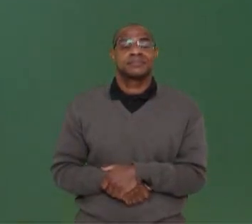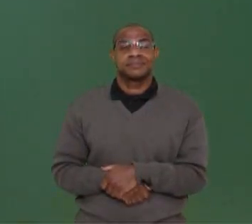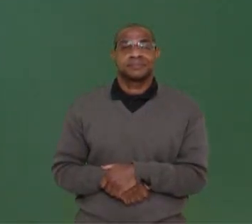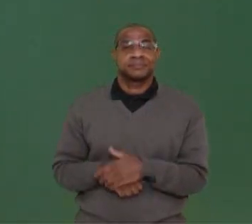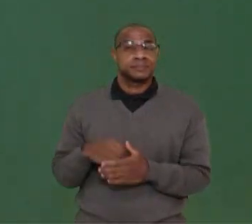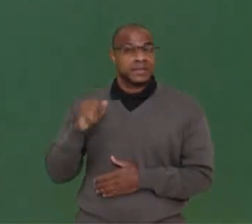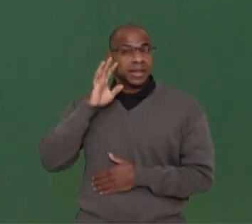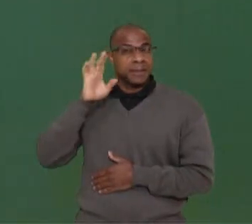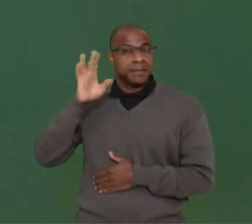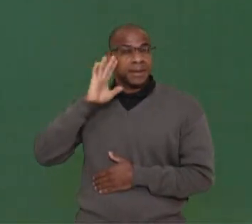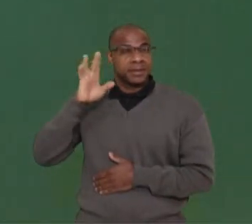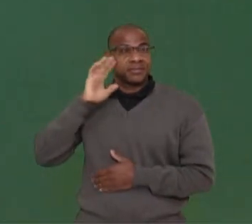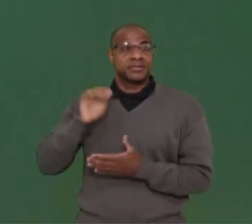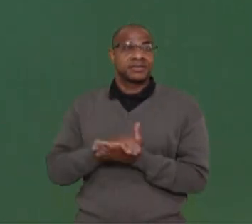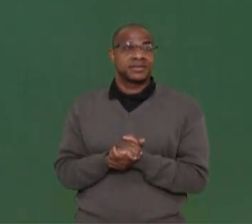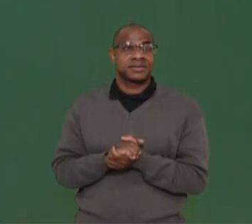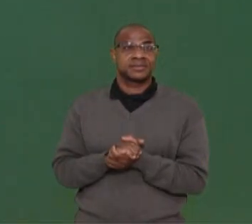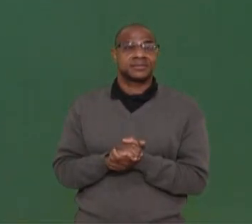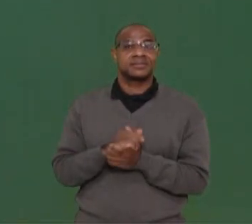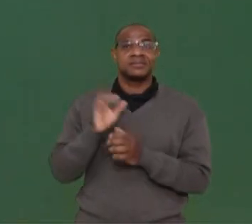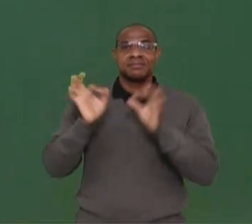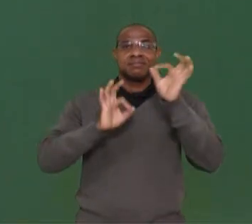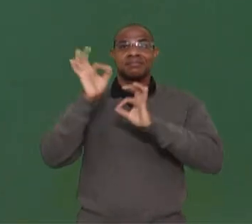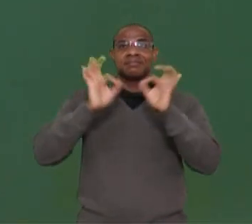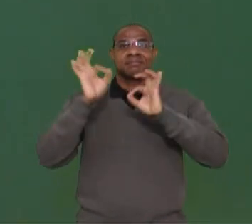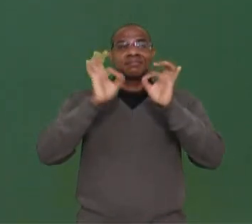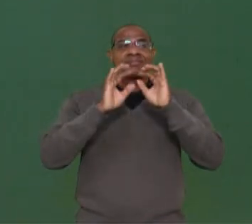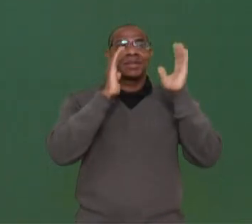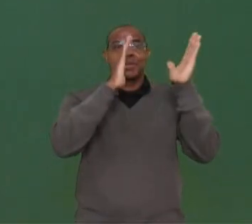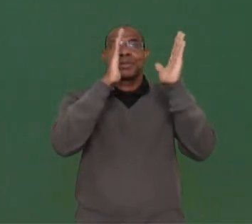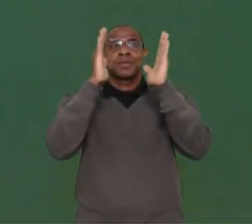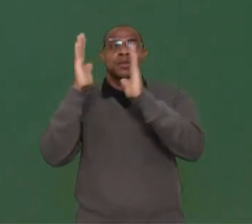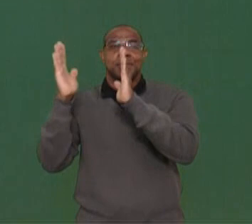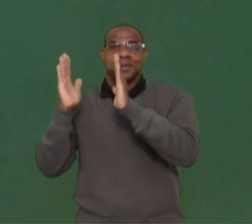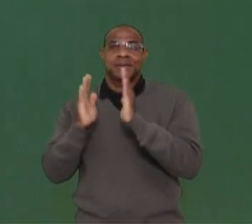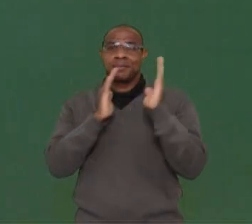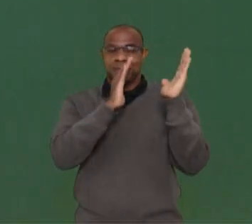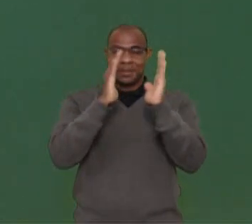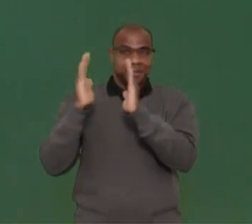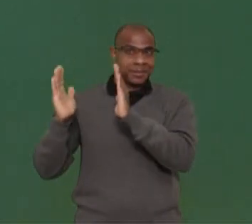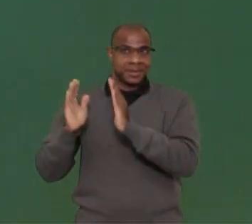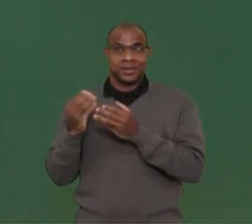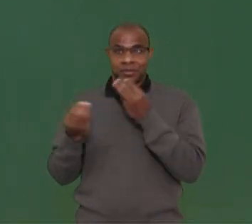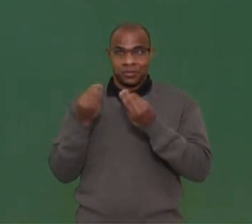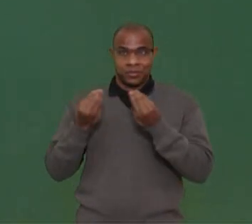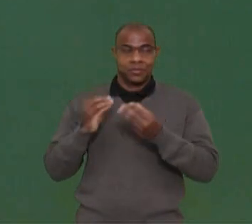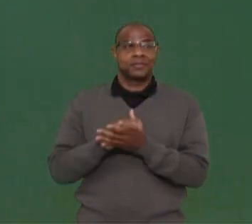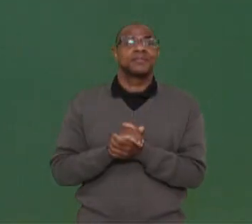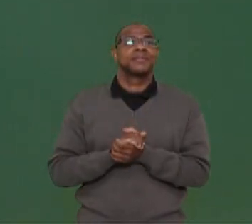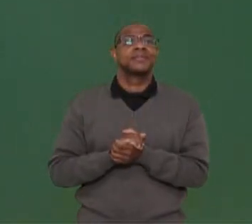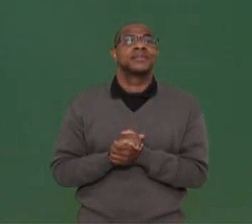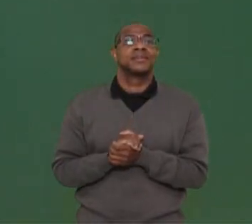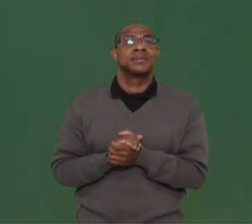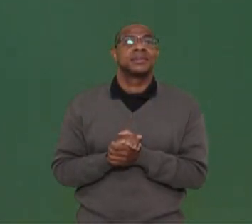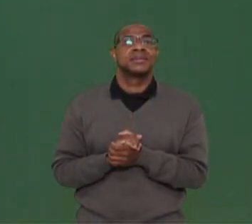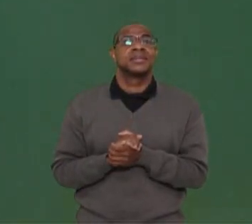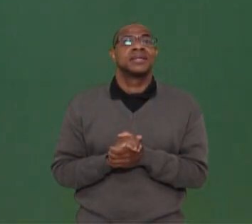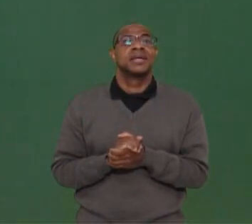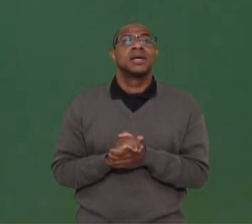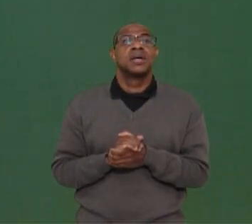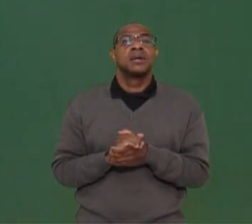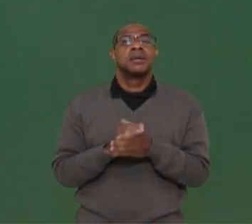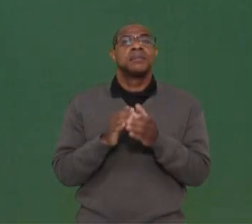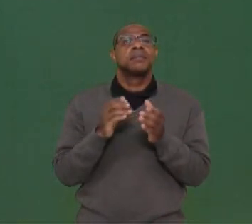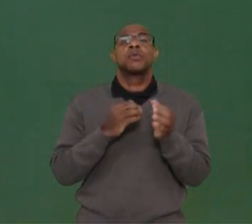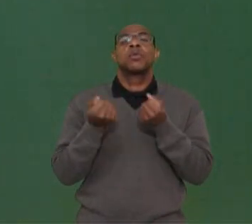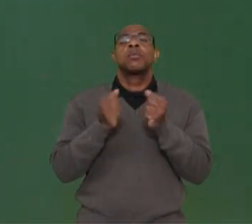Imagine que ele vai escolher uma dessas maneiras de organizar os livros para poder arrumar esses livros na prateleira. Qual que é a chance dele escolher